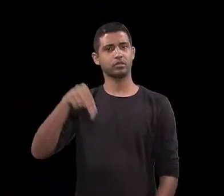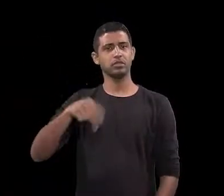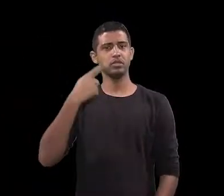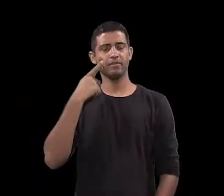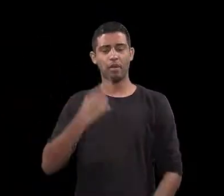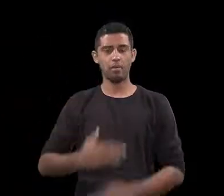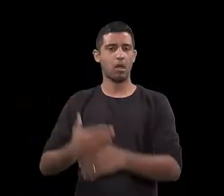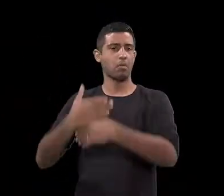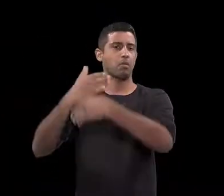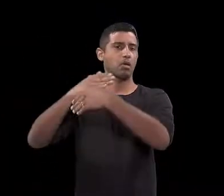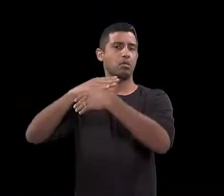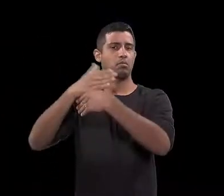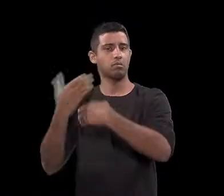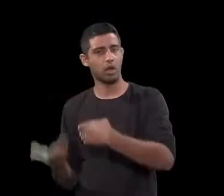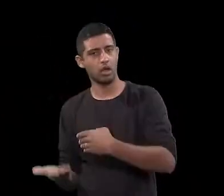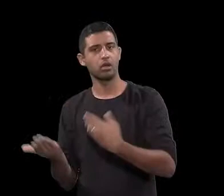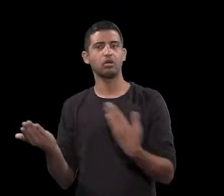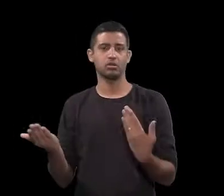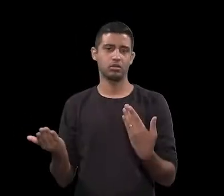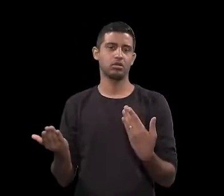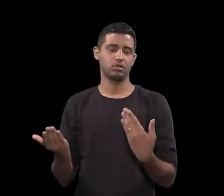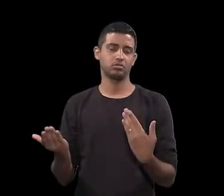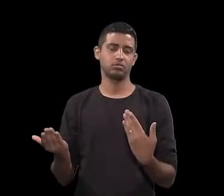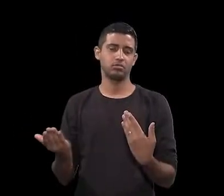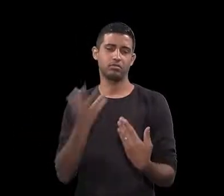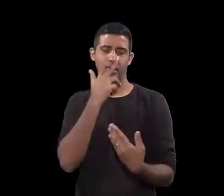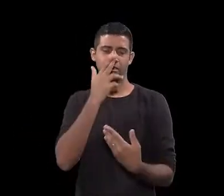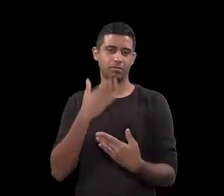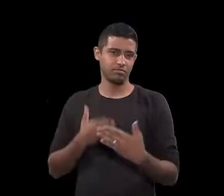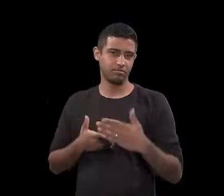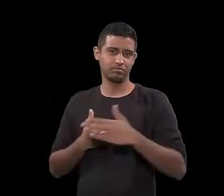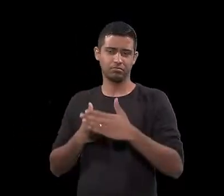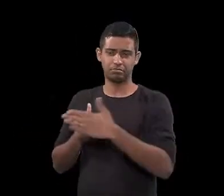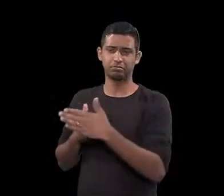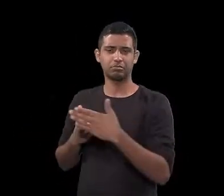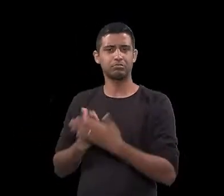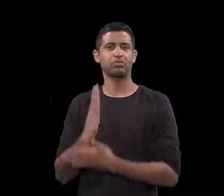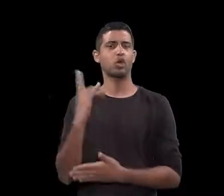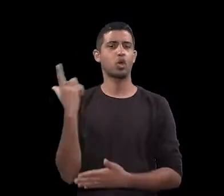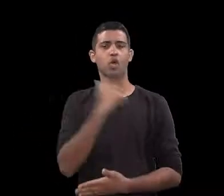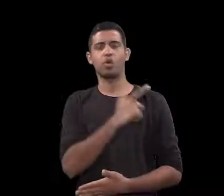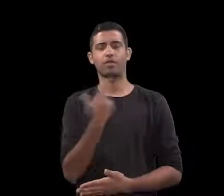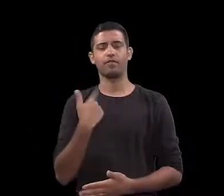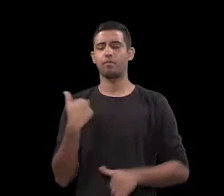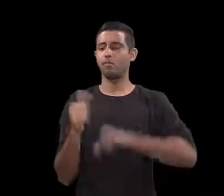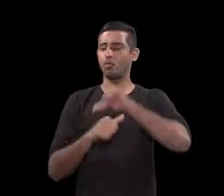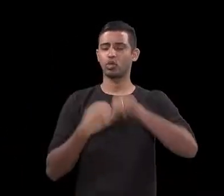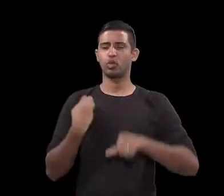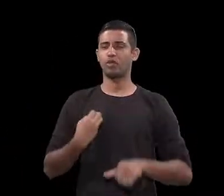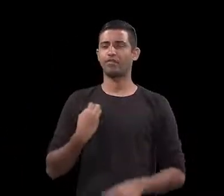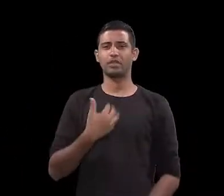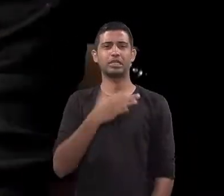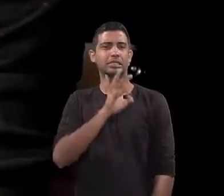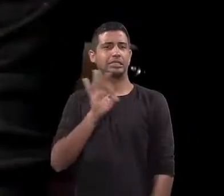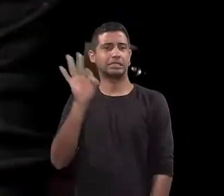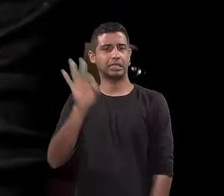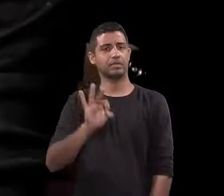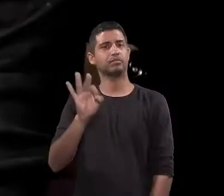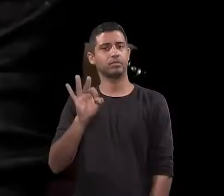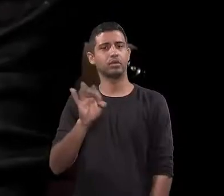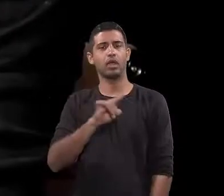que caiu um muro, um dia que, claro, para todos nós mudou nossa vida 100%.